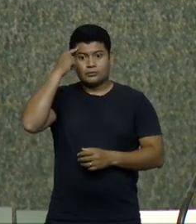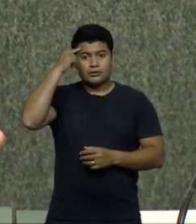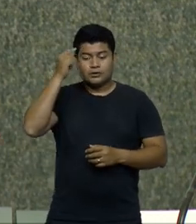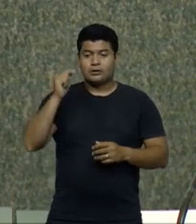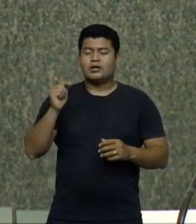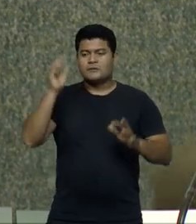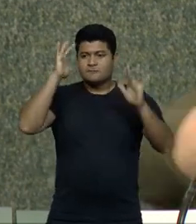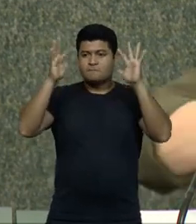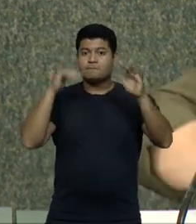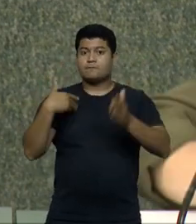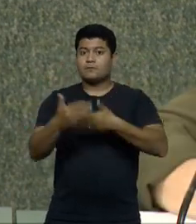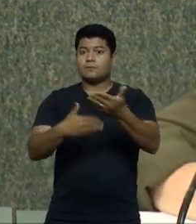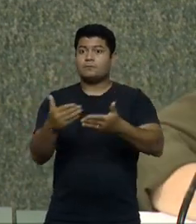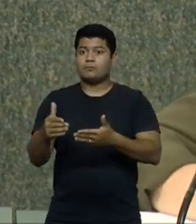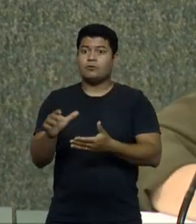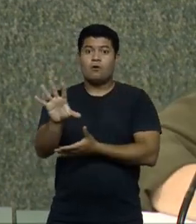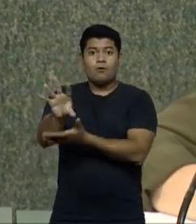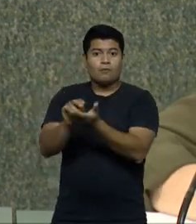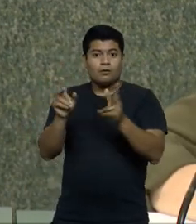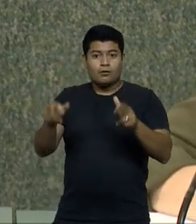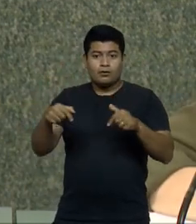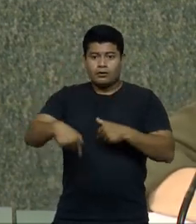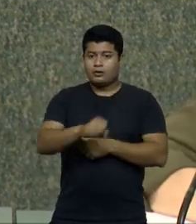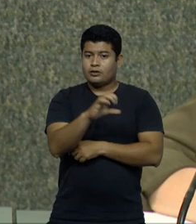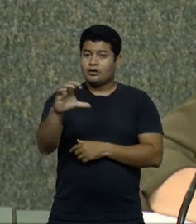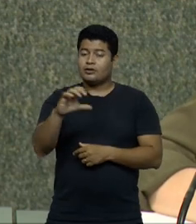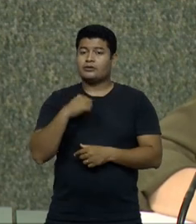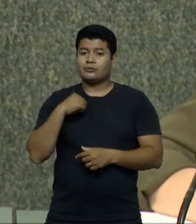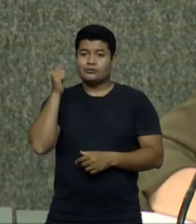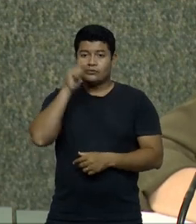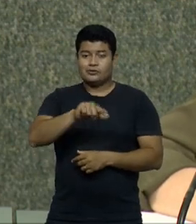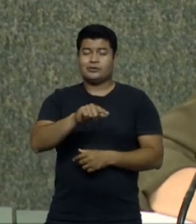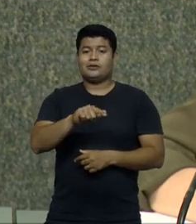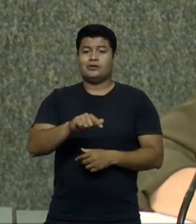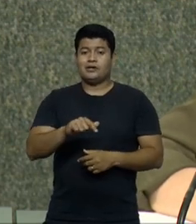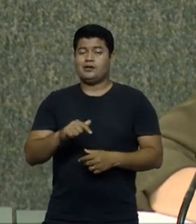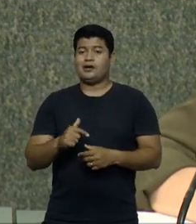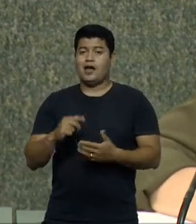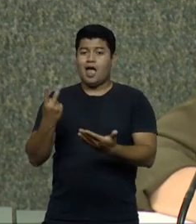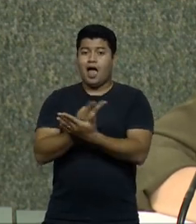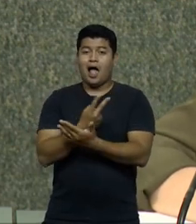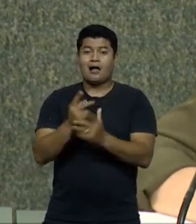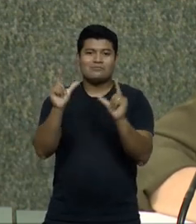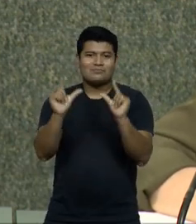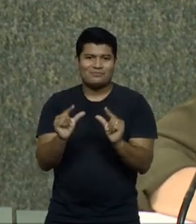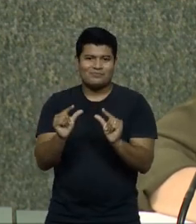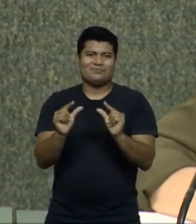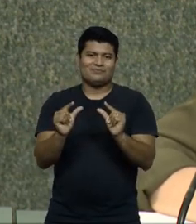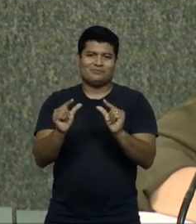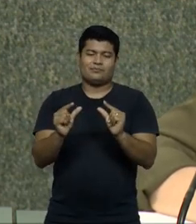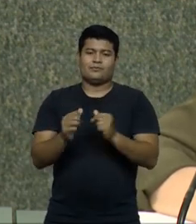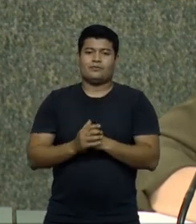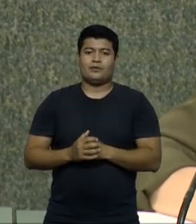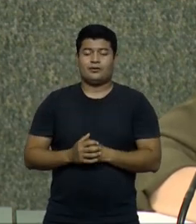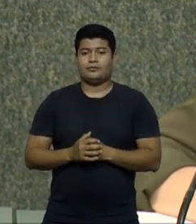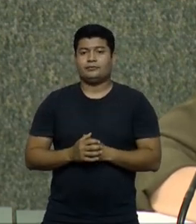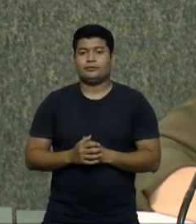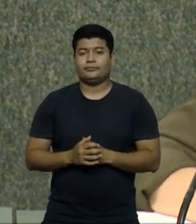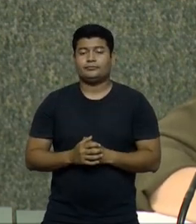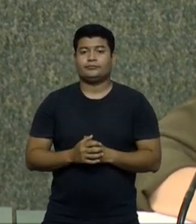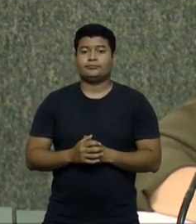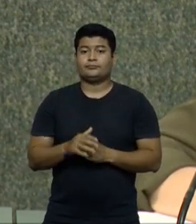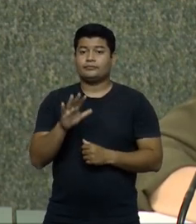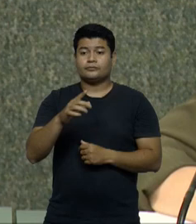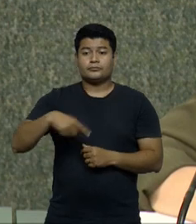que a gente r - Ah tá sem por cento nunca vamos conseguir era mais um temas tão complexos quanto à educação mas a gente vai